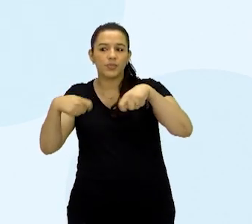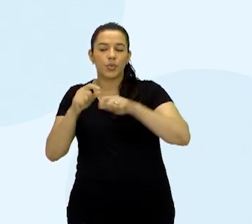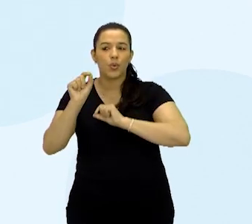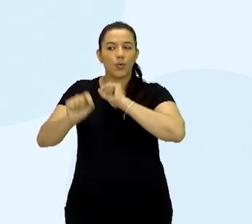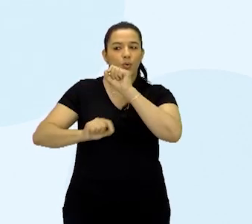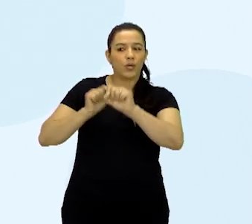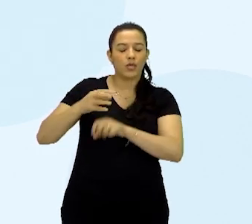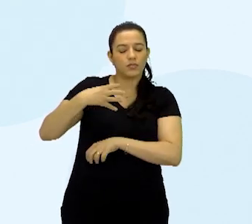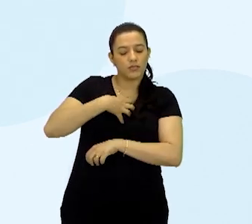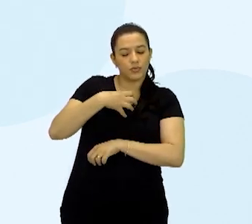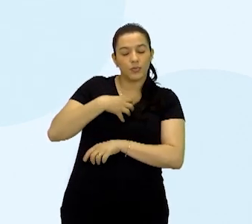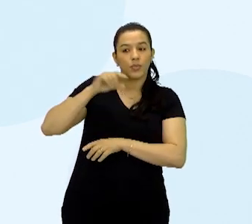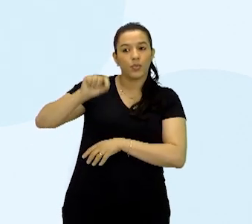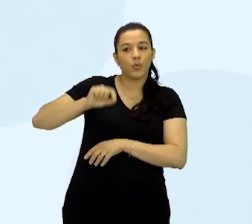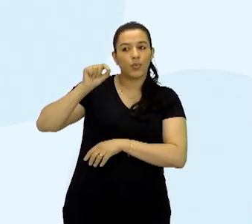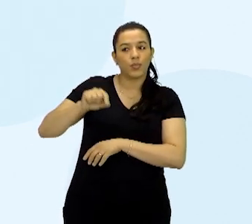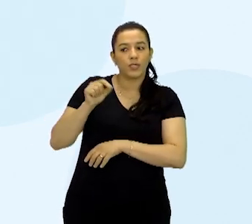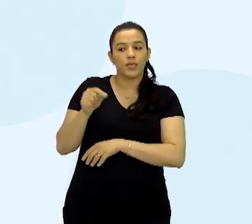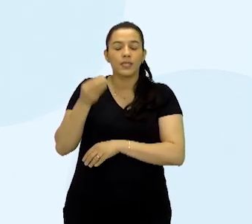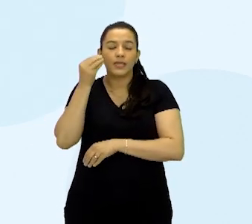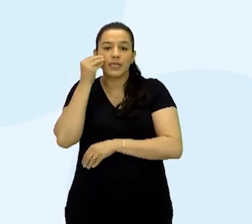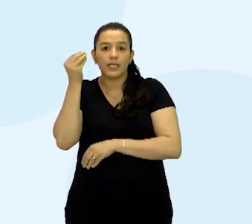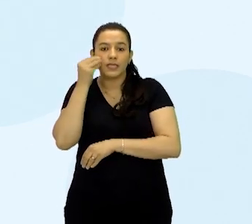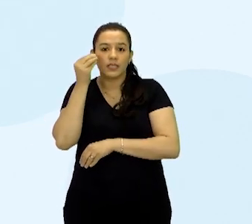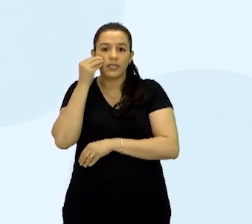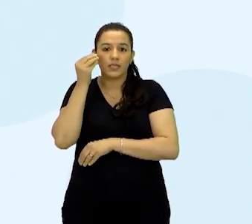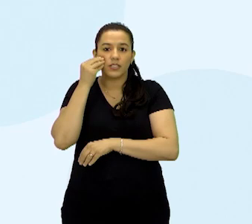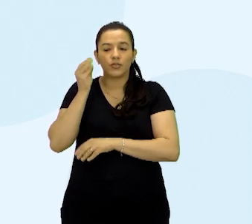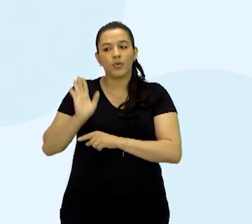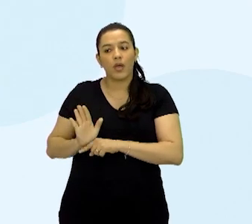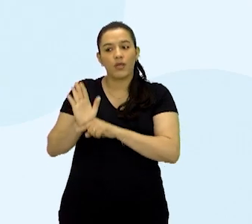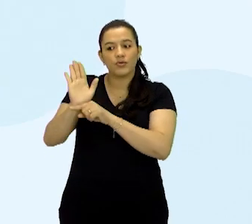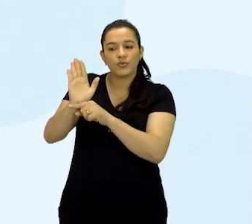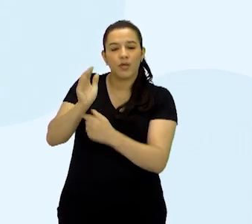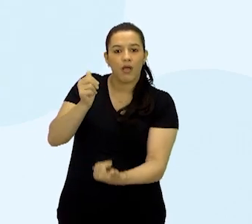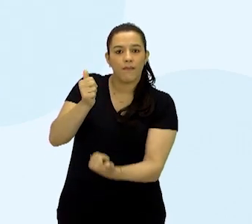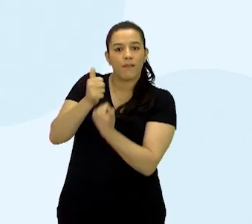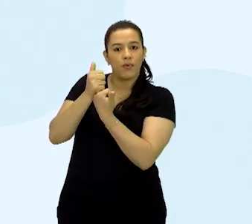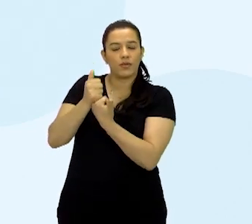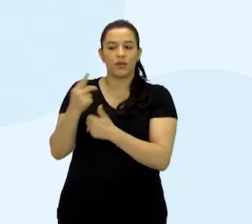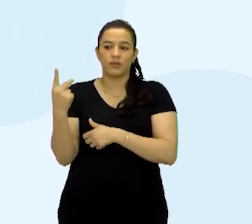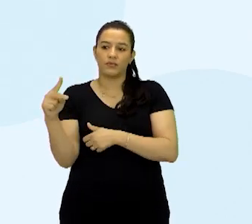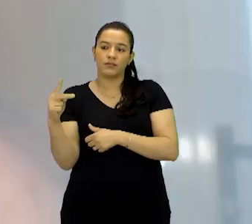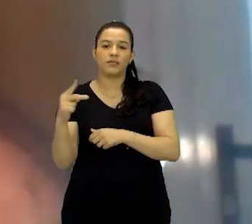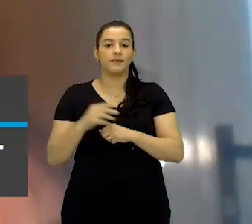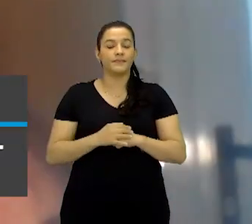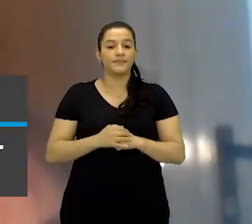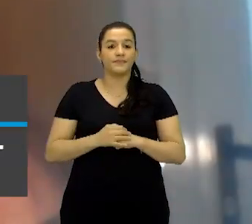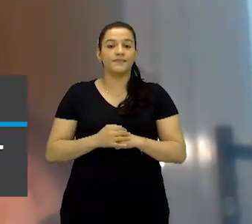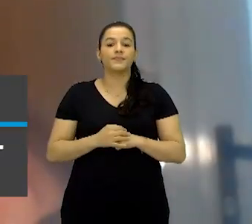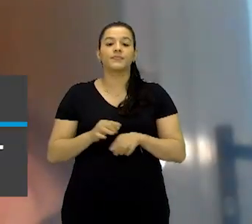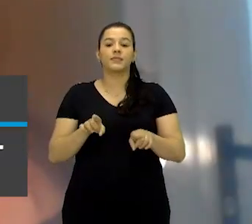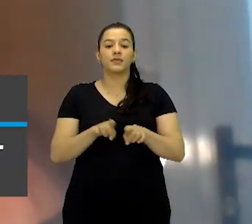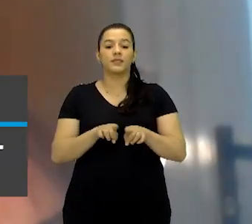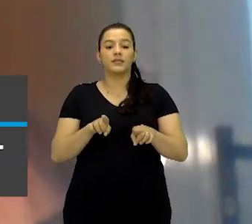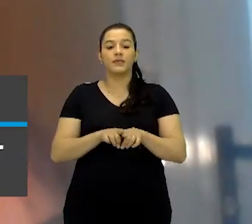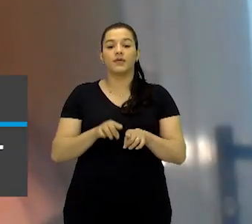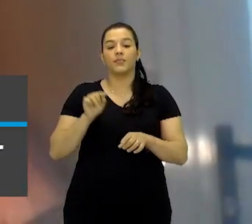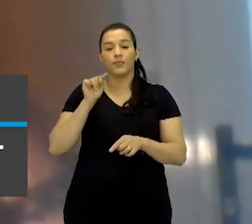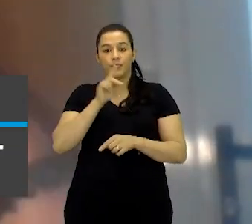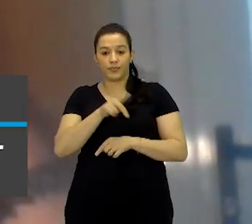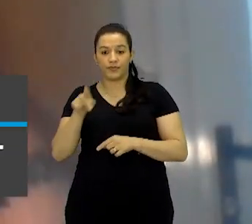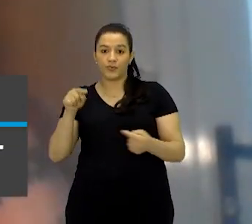seus sentimentos, sempre buscando também oferecer apoio. É nesse sentido, eu acho, que o